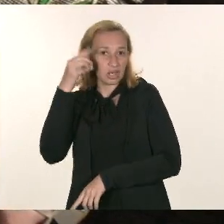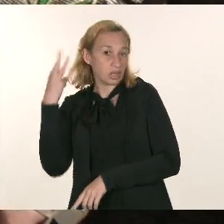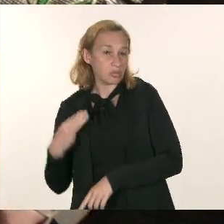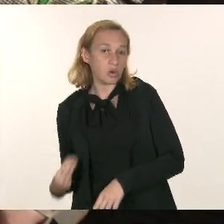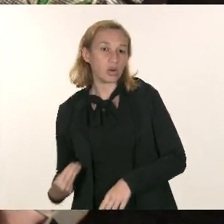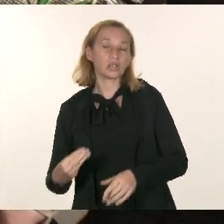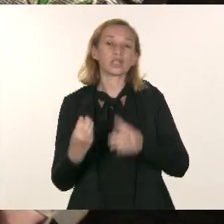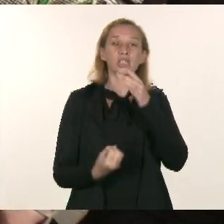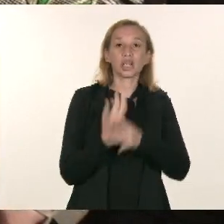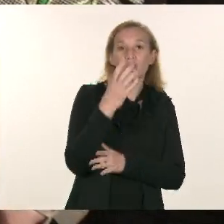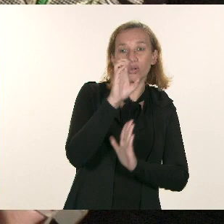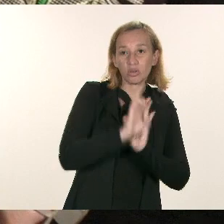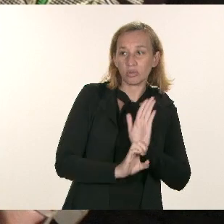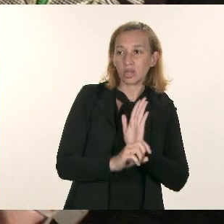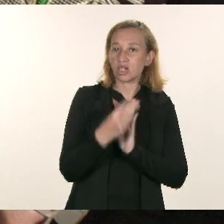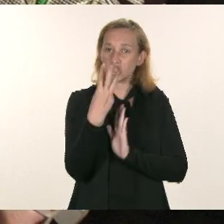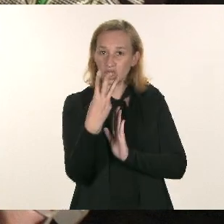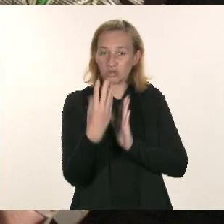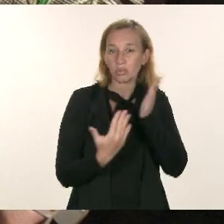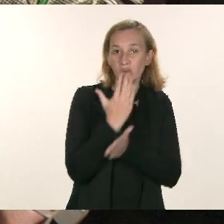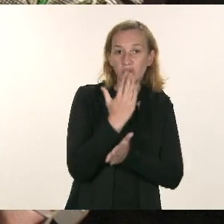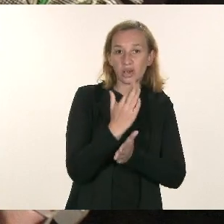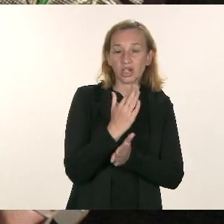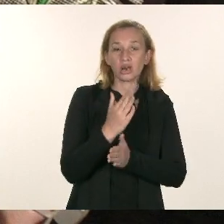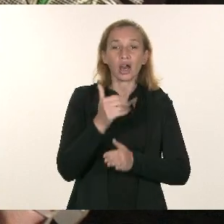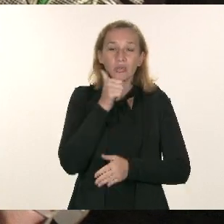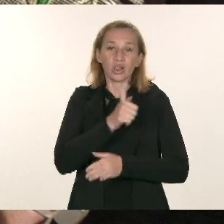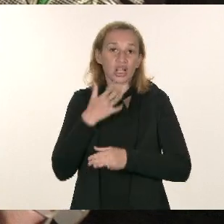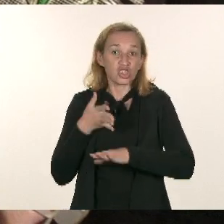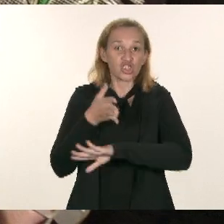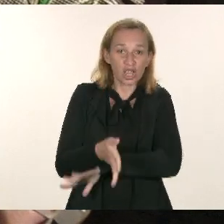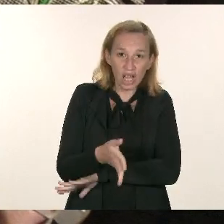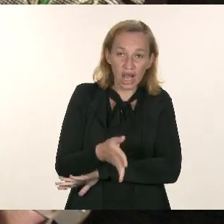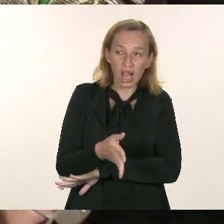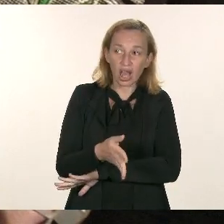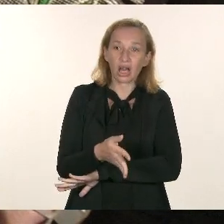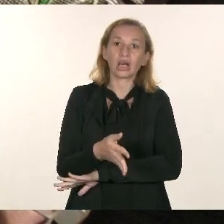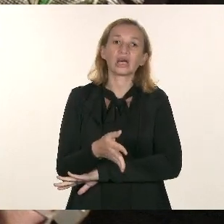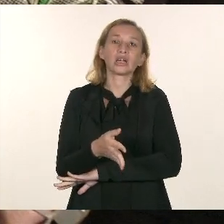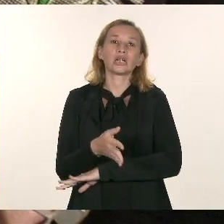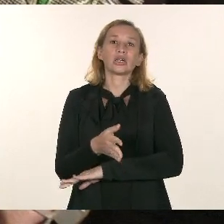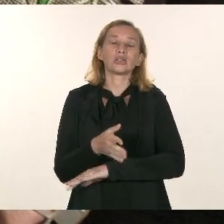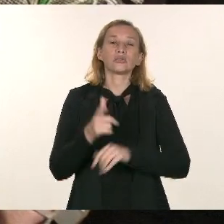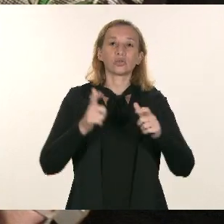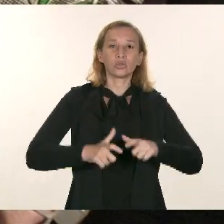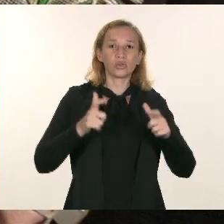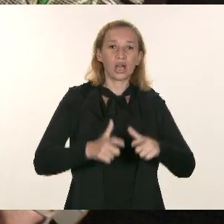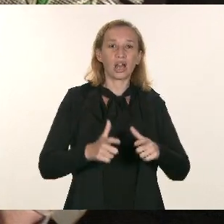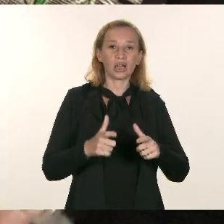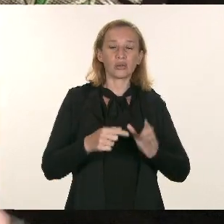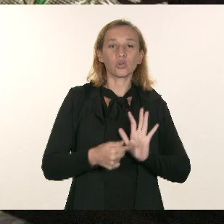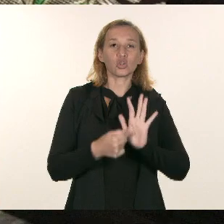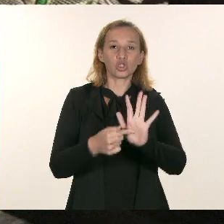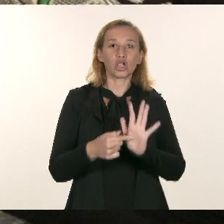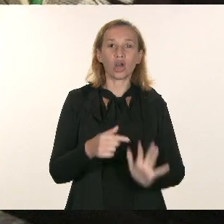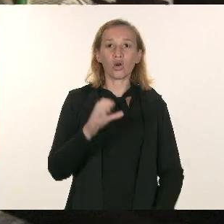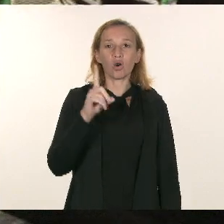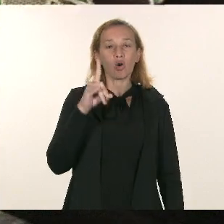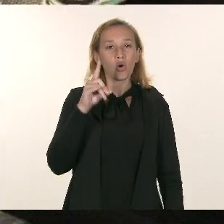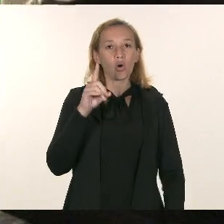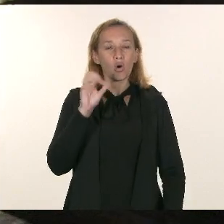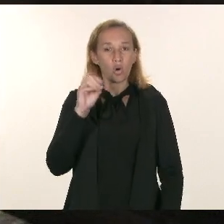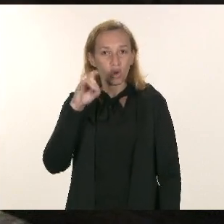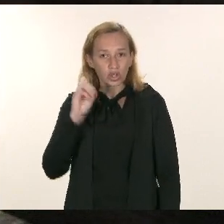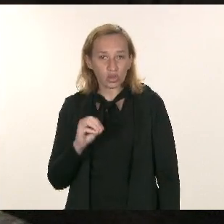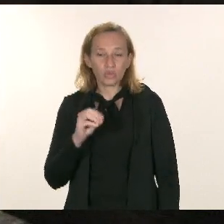que foram aprovadas, para garantir que a mulher, quando chegar no estabelecimento e apresentar o Código Vermelho, que ela